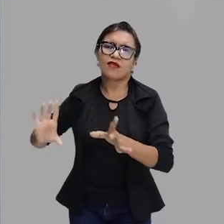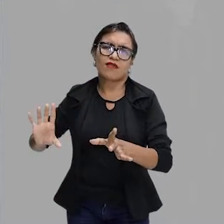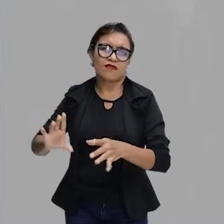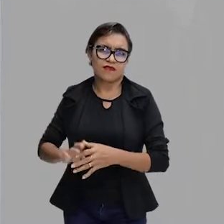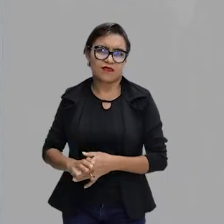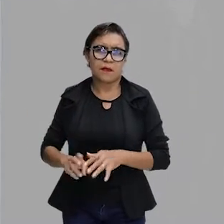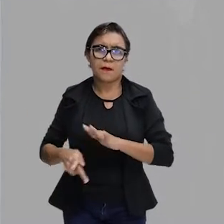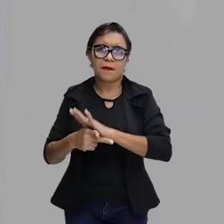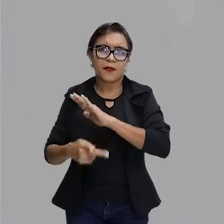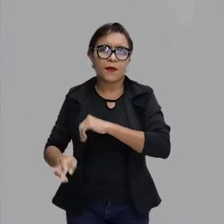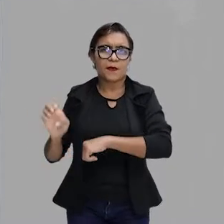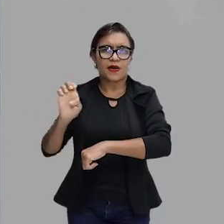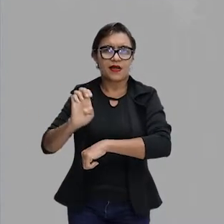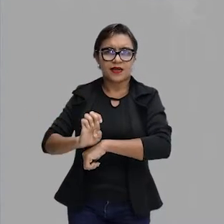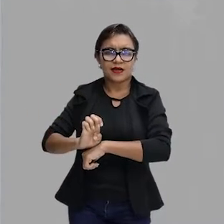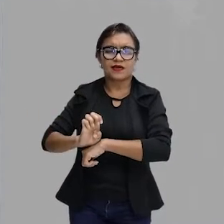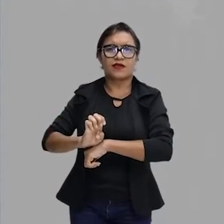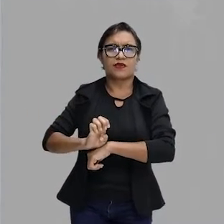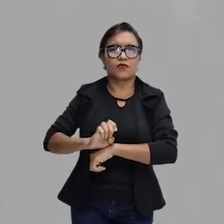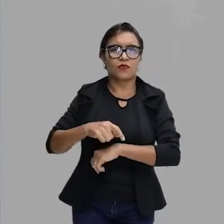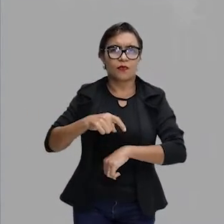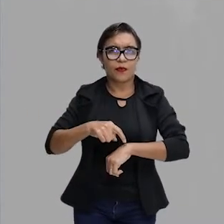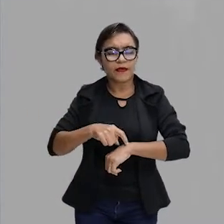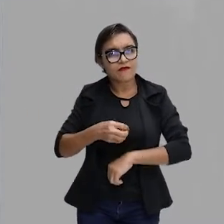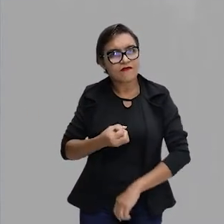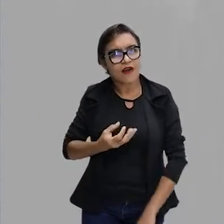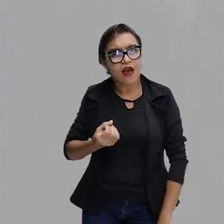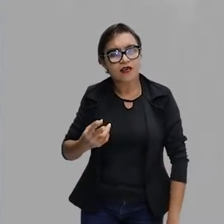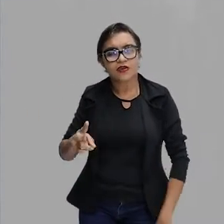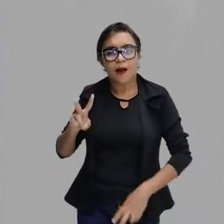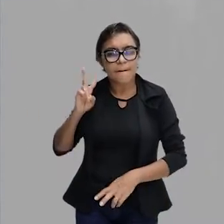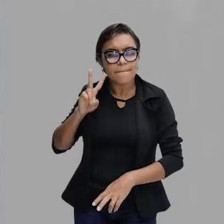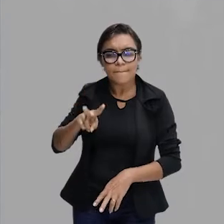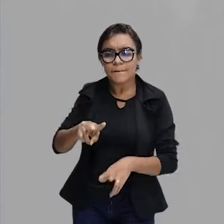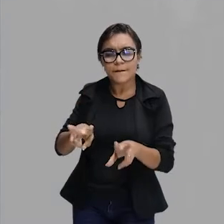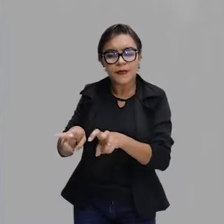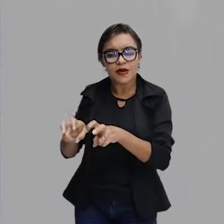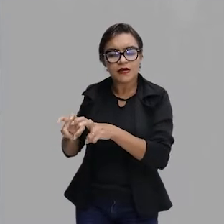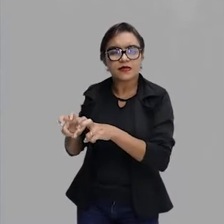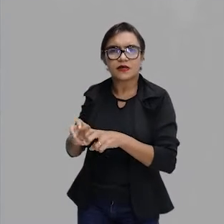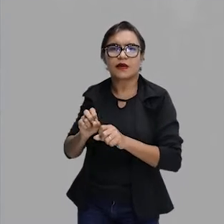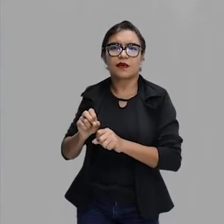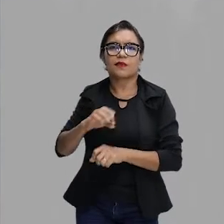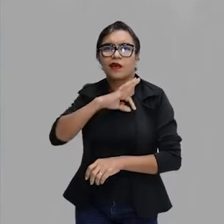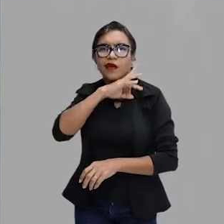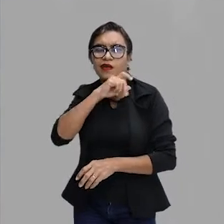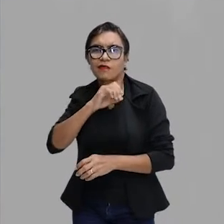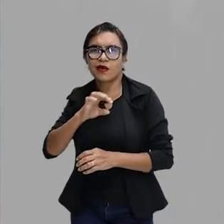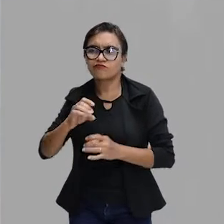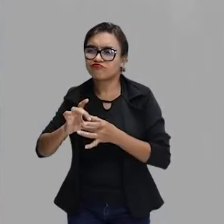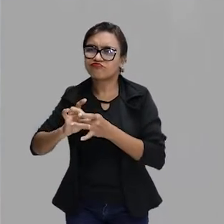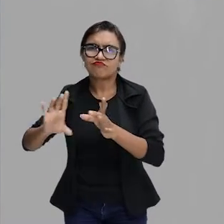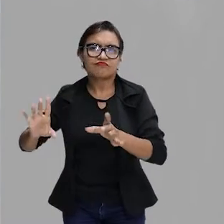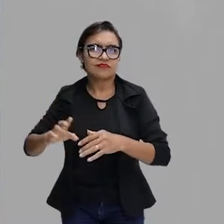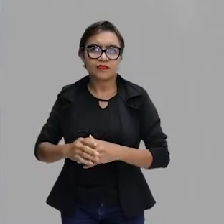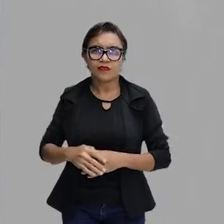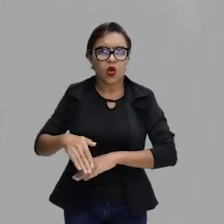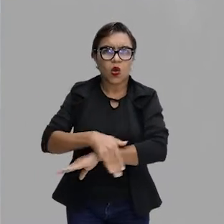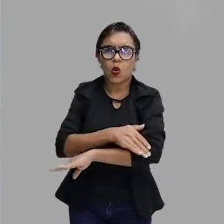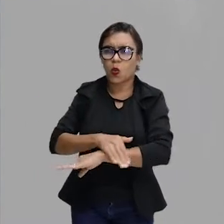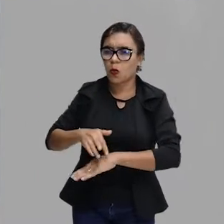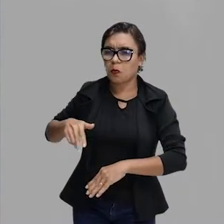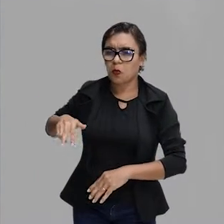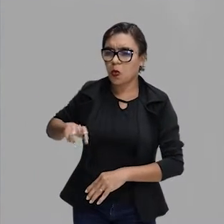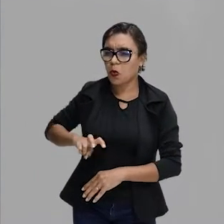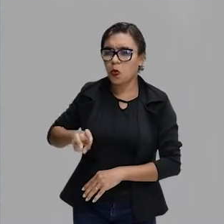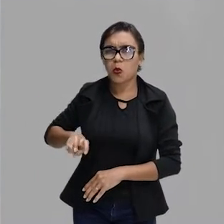nosso estado, né? Quando a gente viaja aqui pelo Maranhão, tu vê aí os animais criados soltos, né? E esse animal, galera, ele não vai ter esse